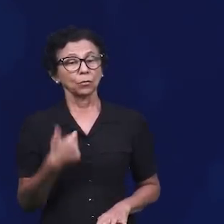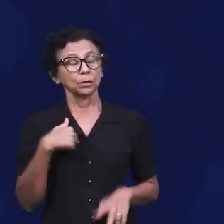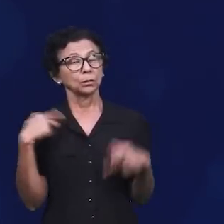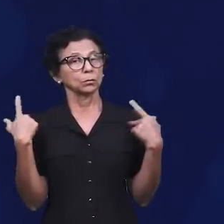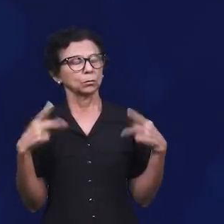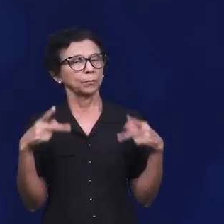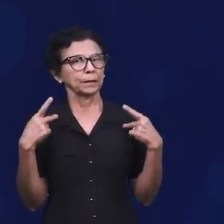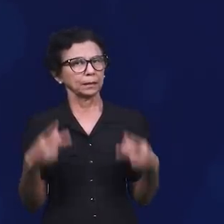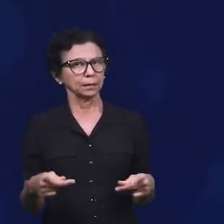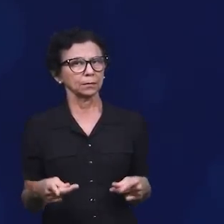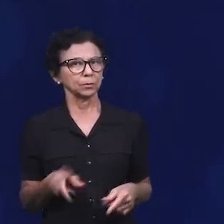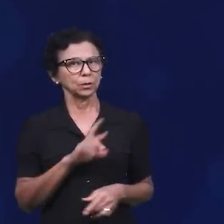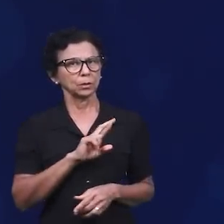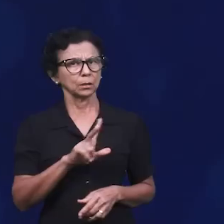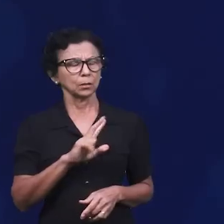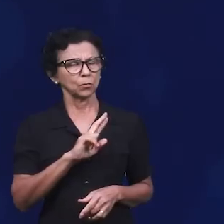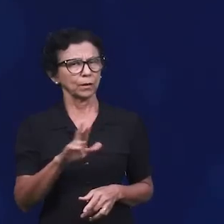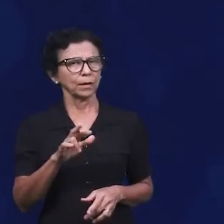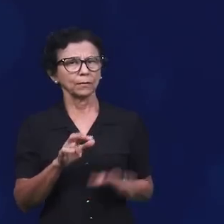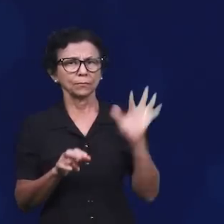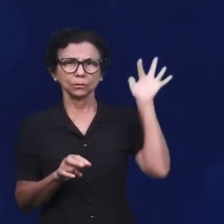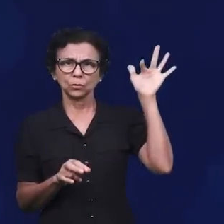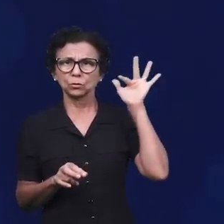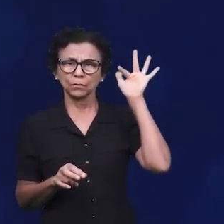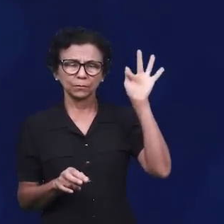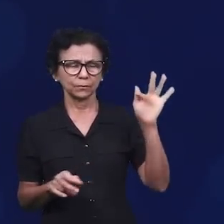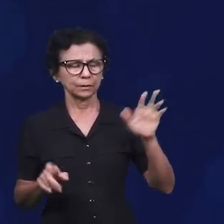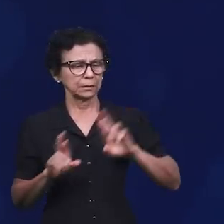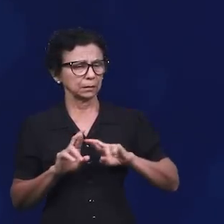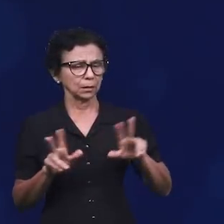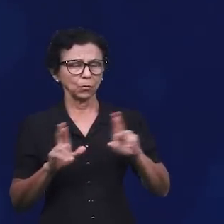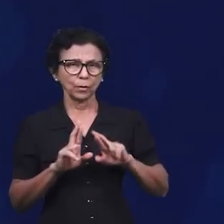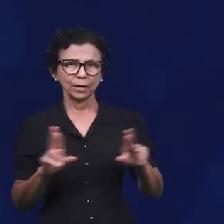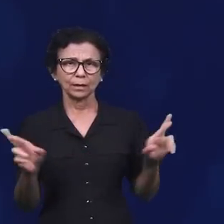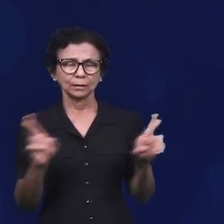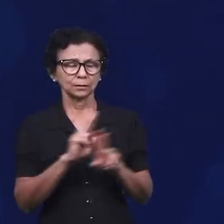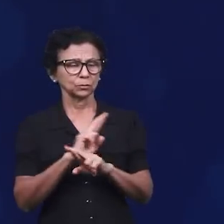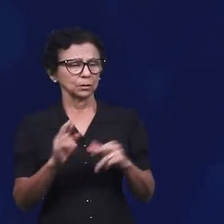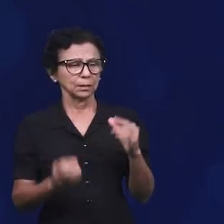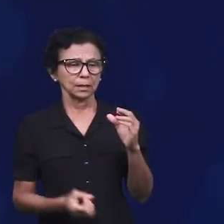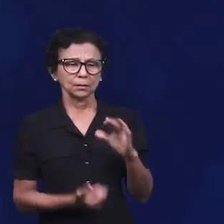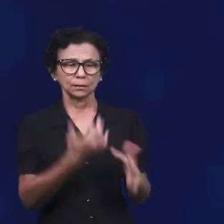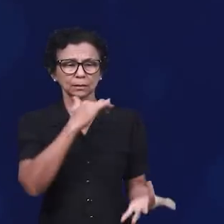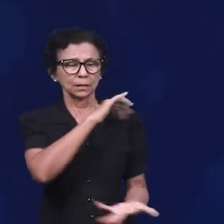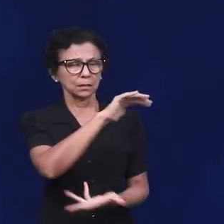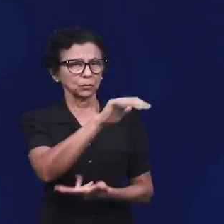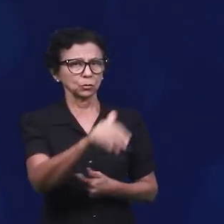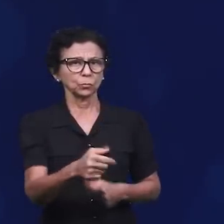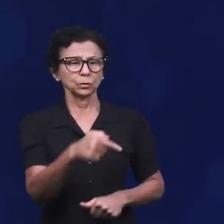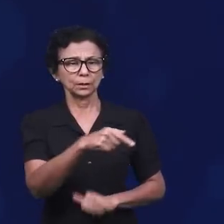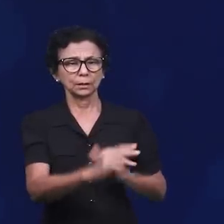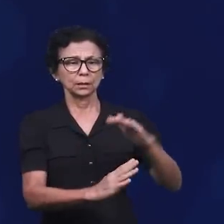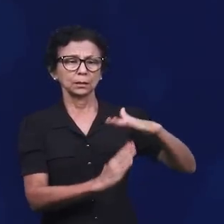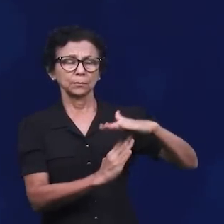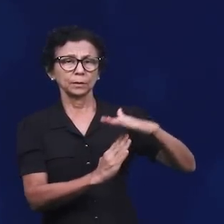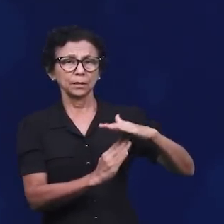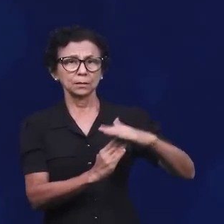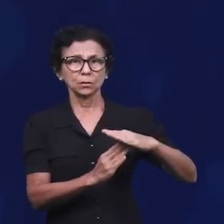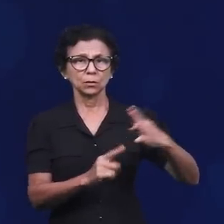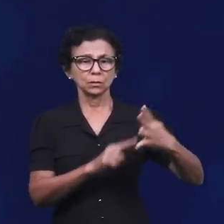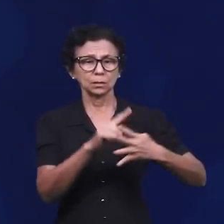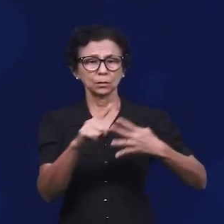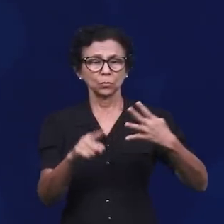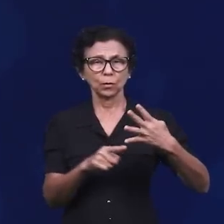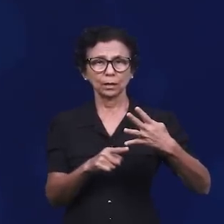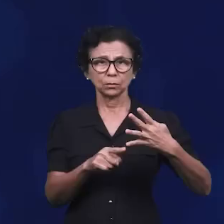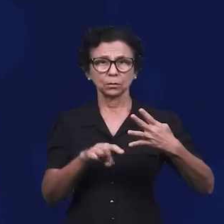não é nada filosófico, não é nada acerca da obra criadora, que tem as suas limitações em 4 medidas,